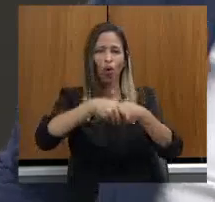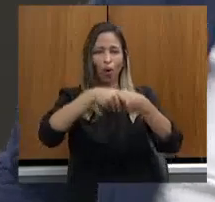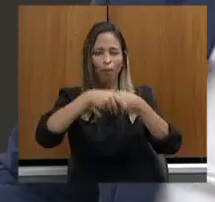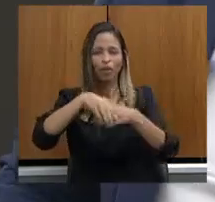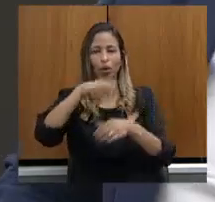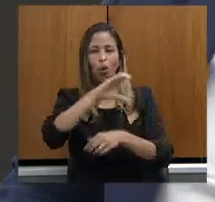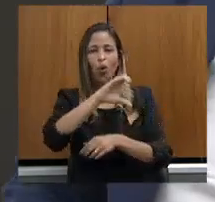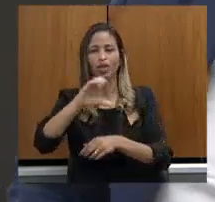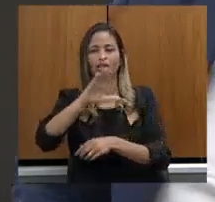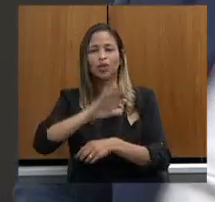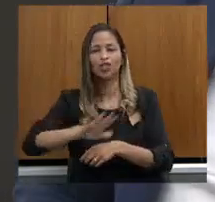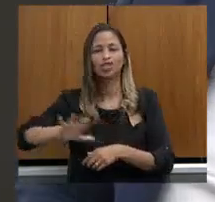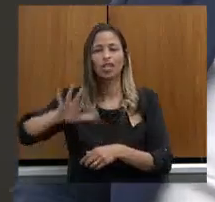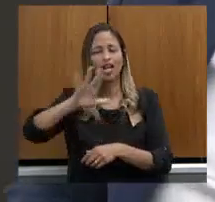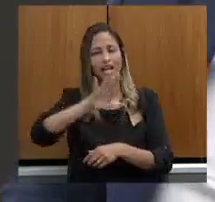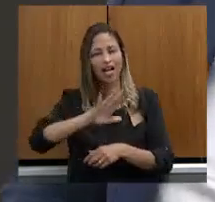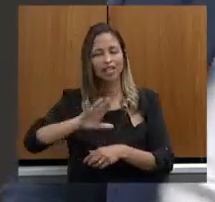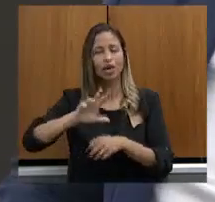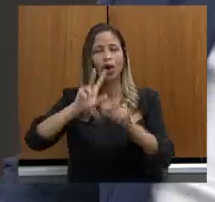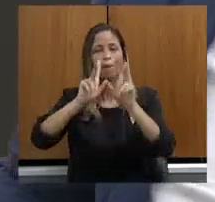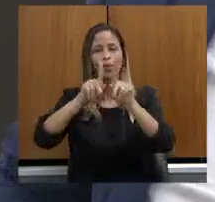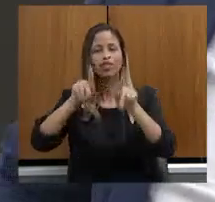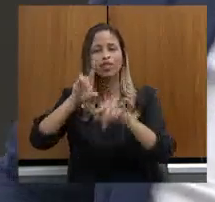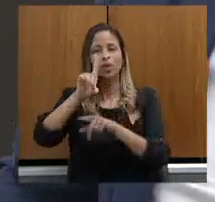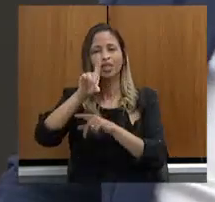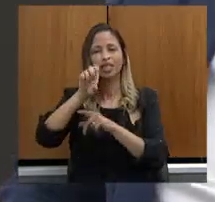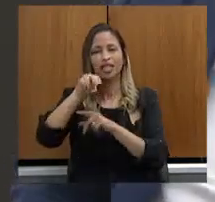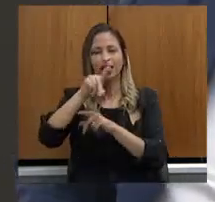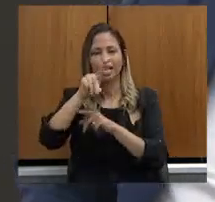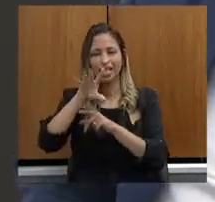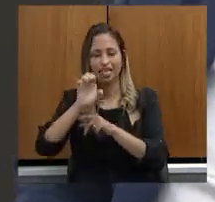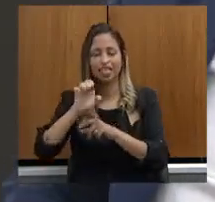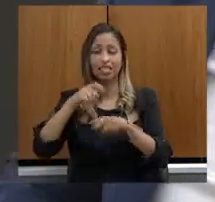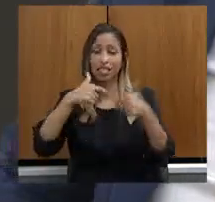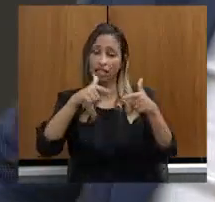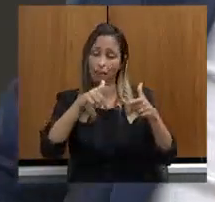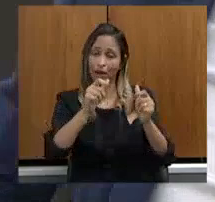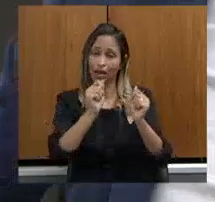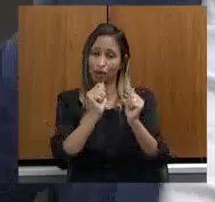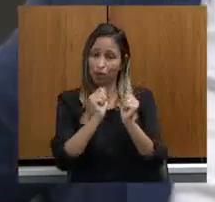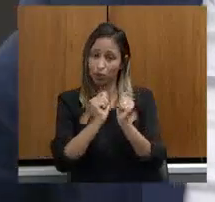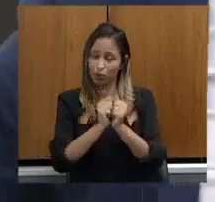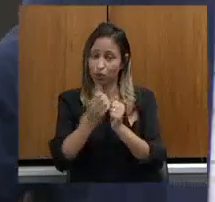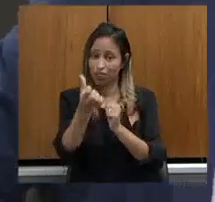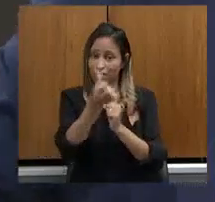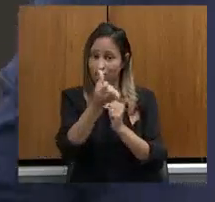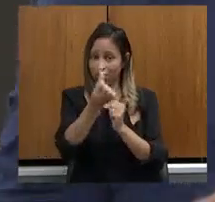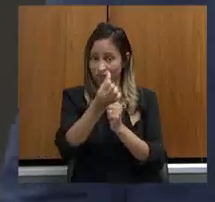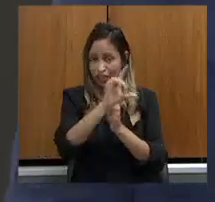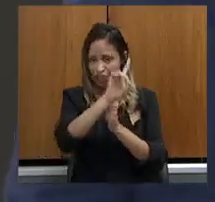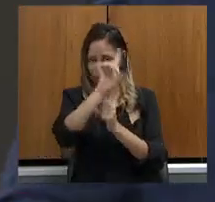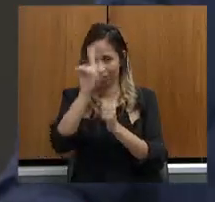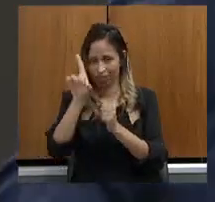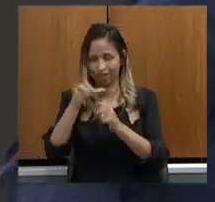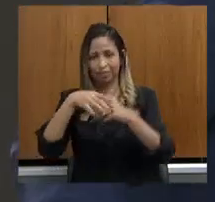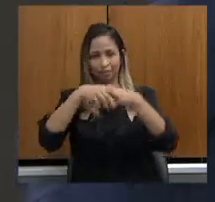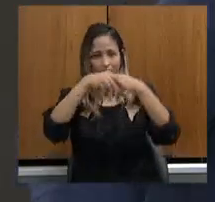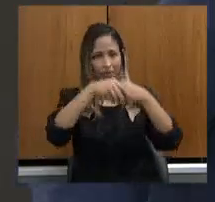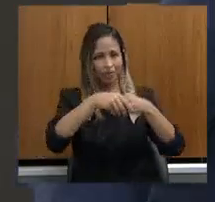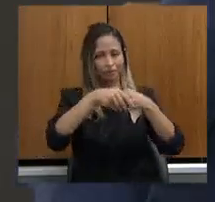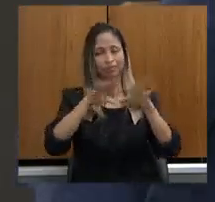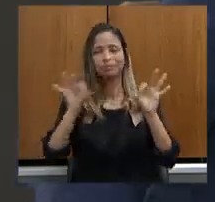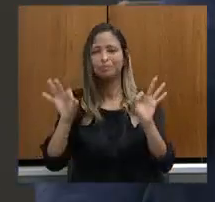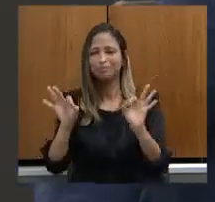da coordenadora geralt professora Denise Romano que acompanha os aqui nessa sexta-feira comprimento